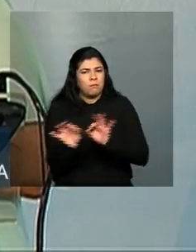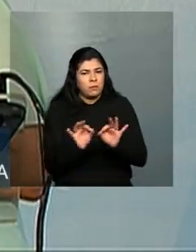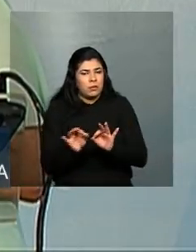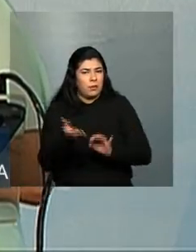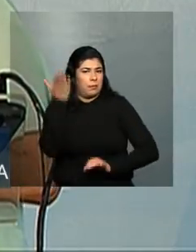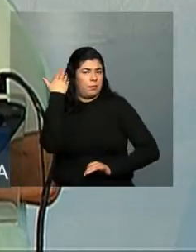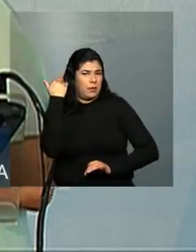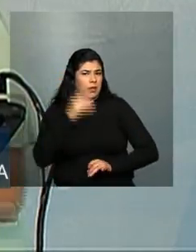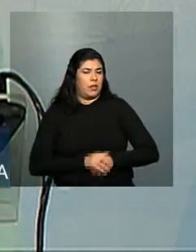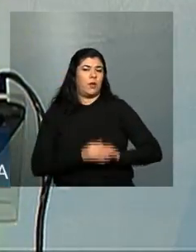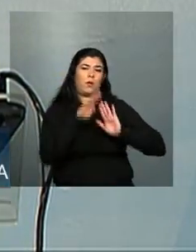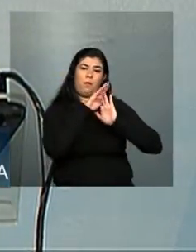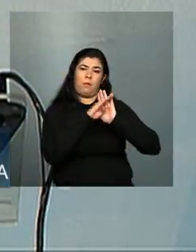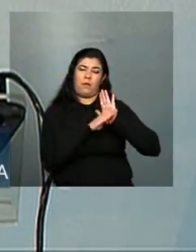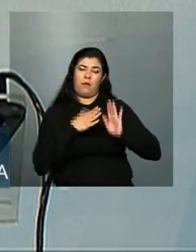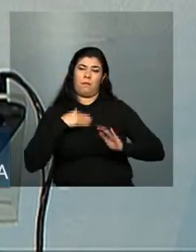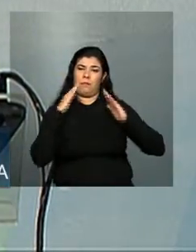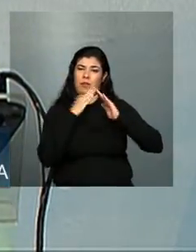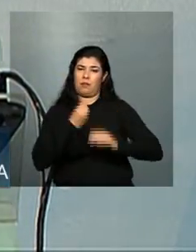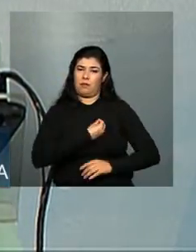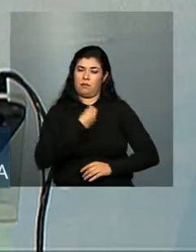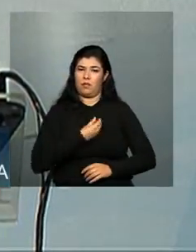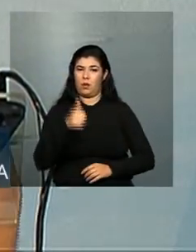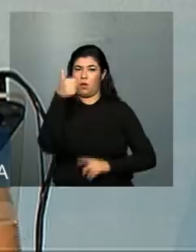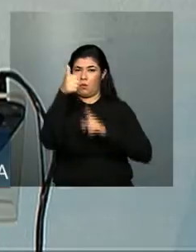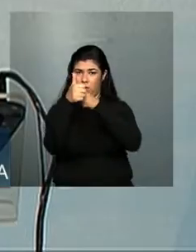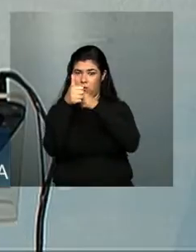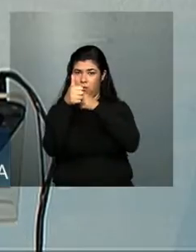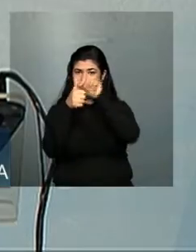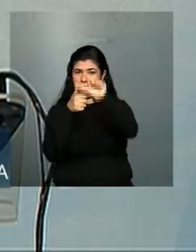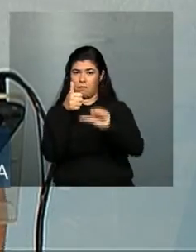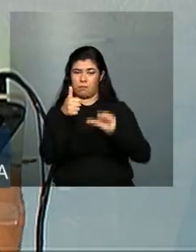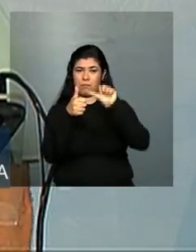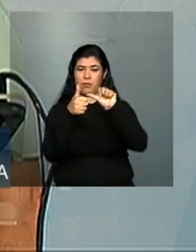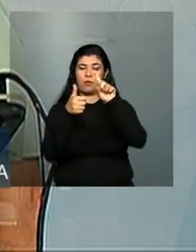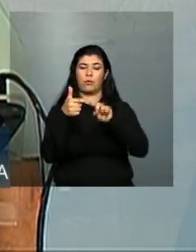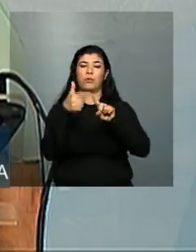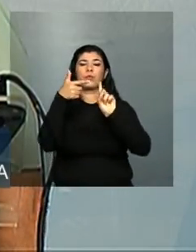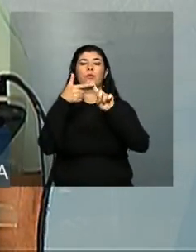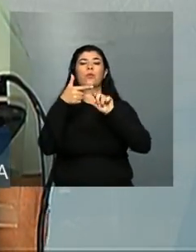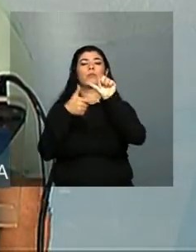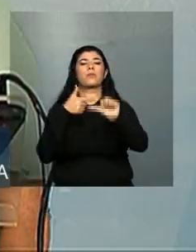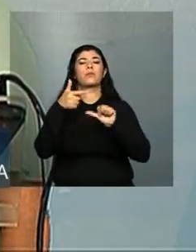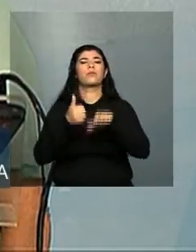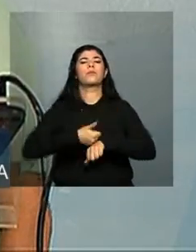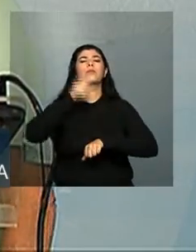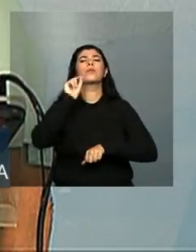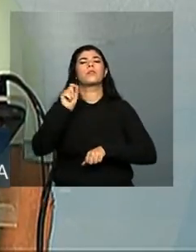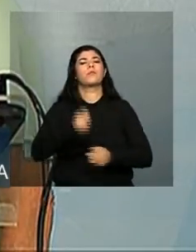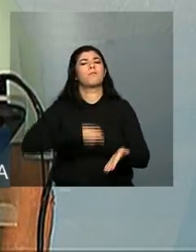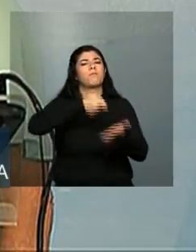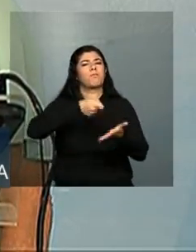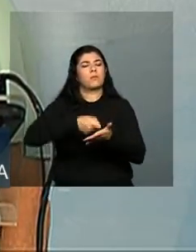Minha Vida 1 para o Minha Casa Minha Vida 2, a gente melhorou. Em que nós melhoramos? Na exigência